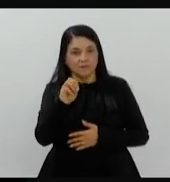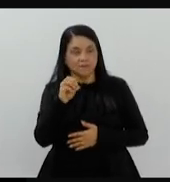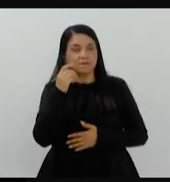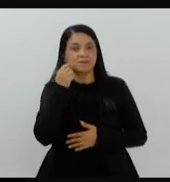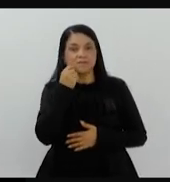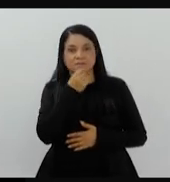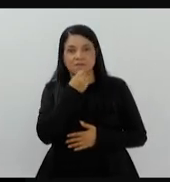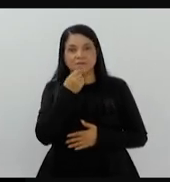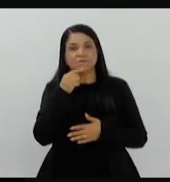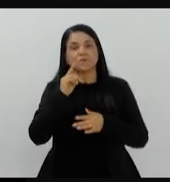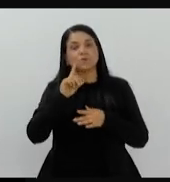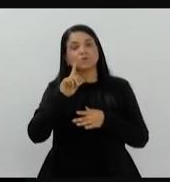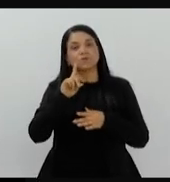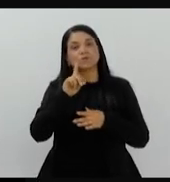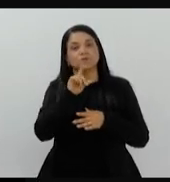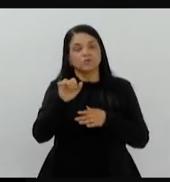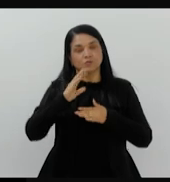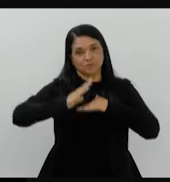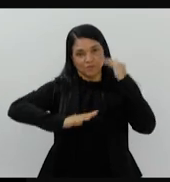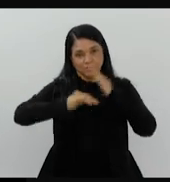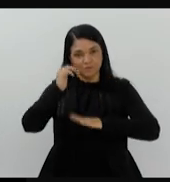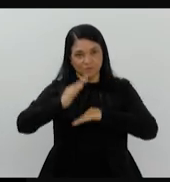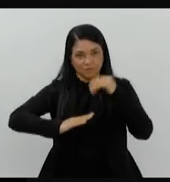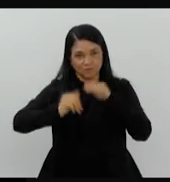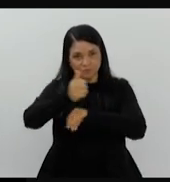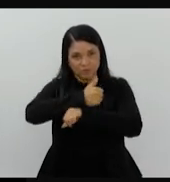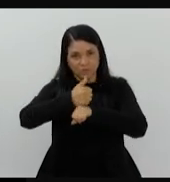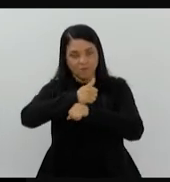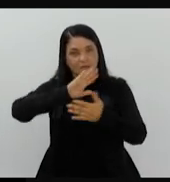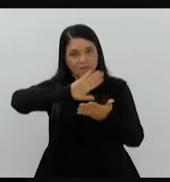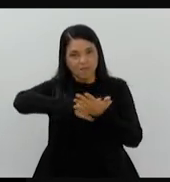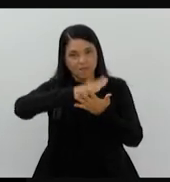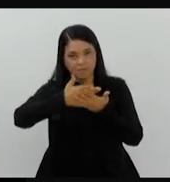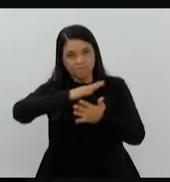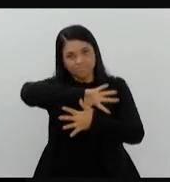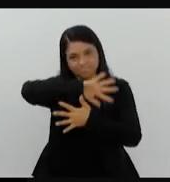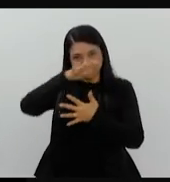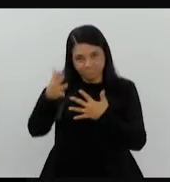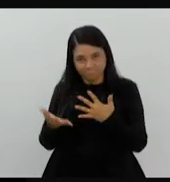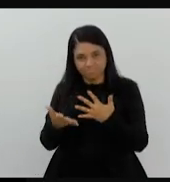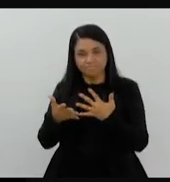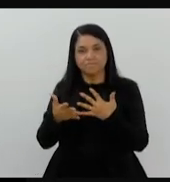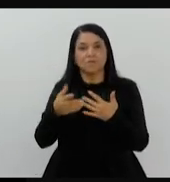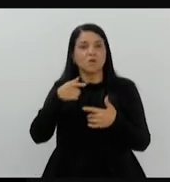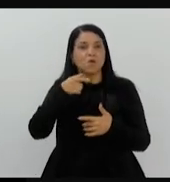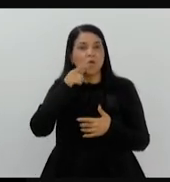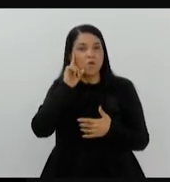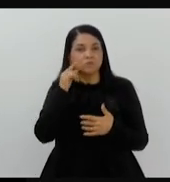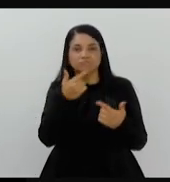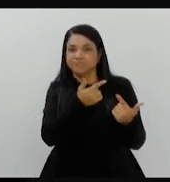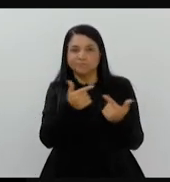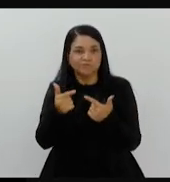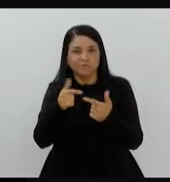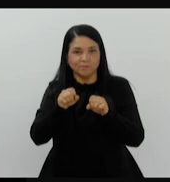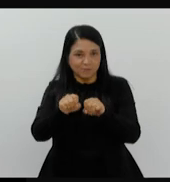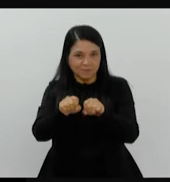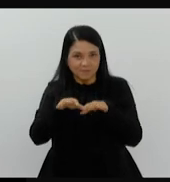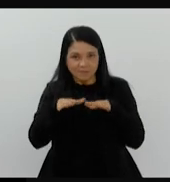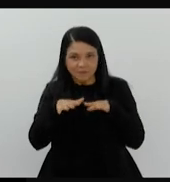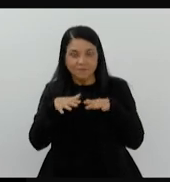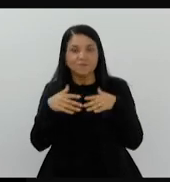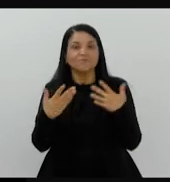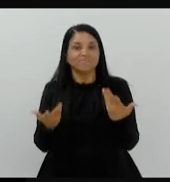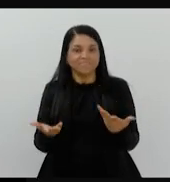dos profissionais intérpretes da linguagem de Libras, e ontem não tivemos sessão. No